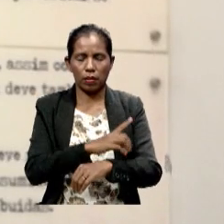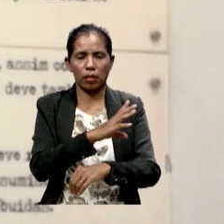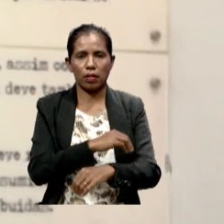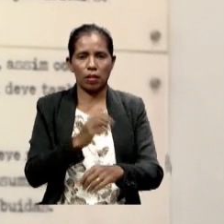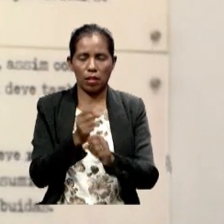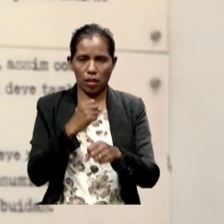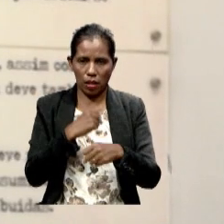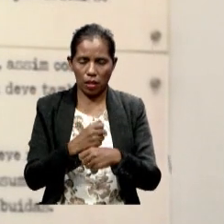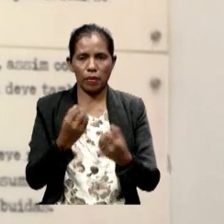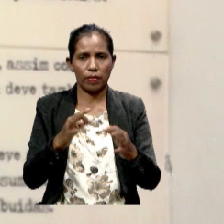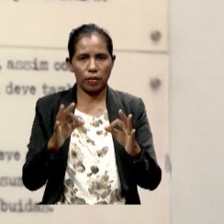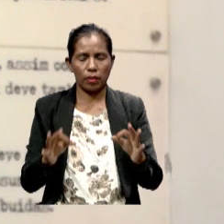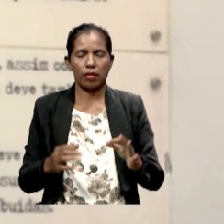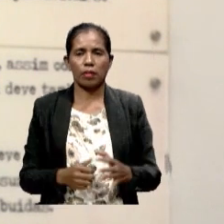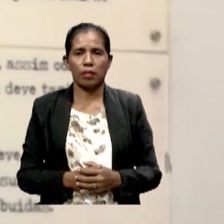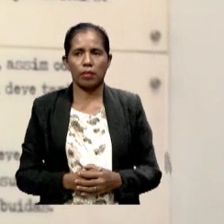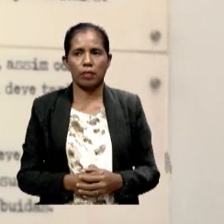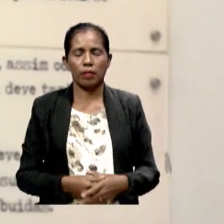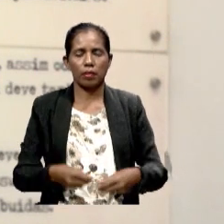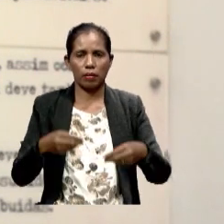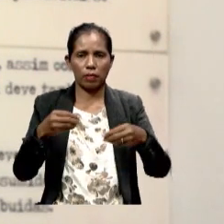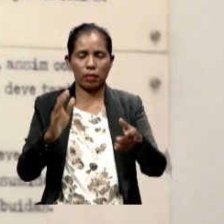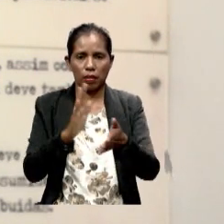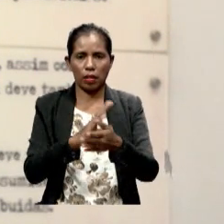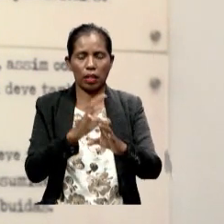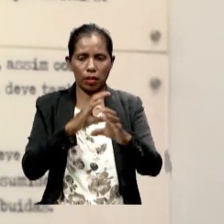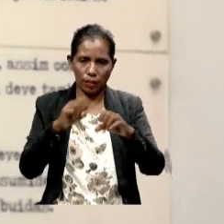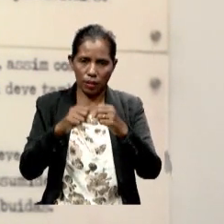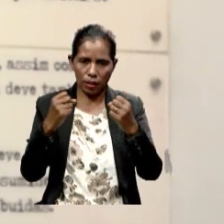a atuação do Estado de Polícia Lain e a